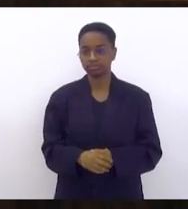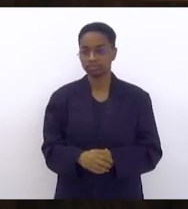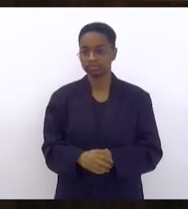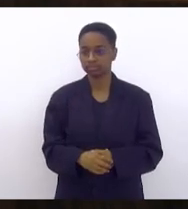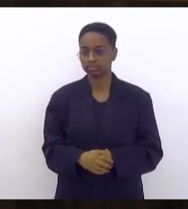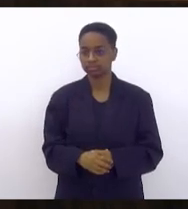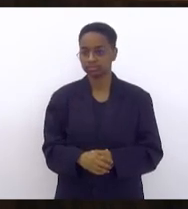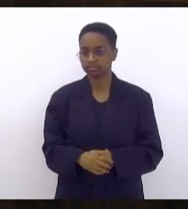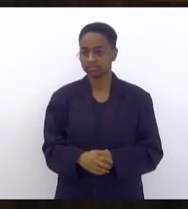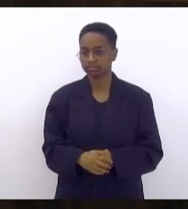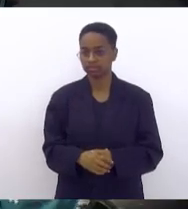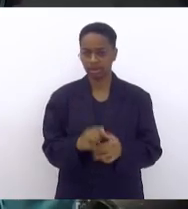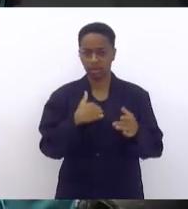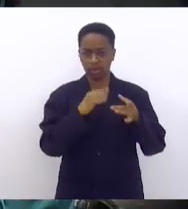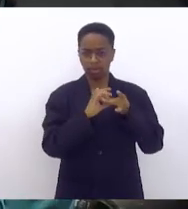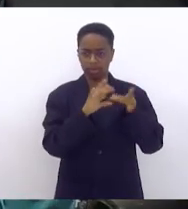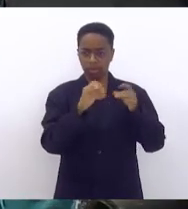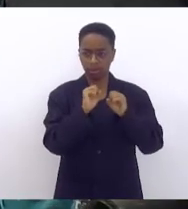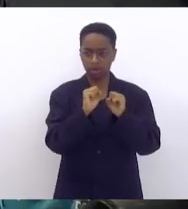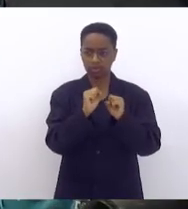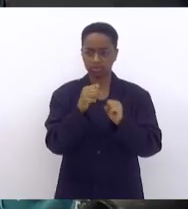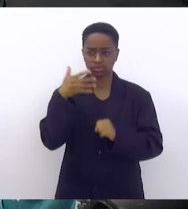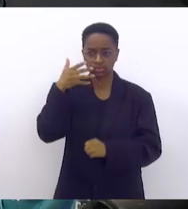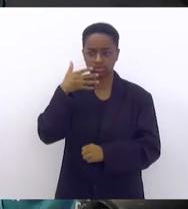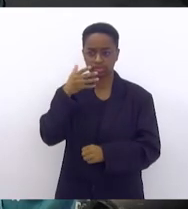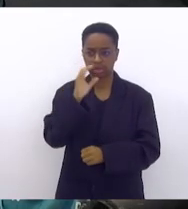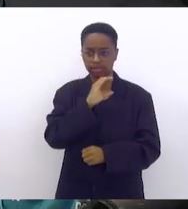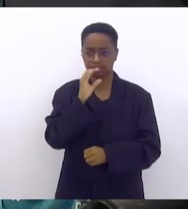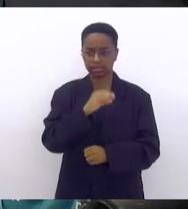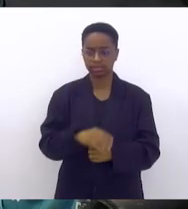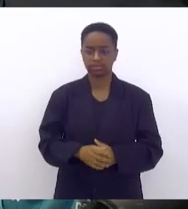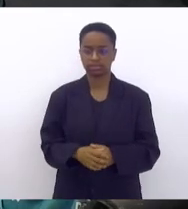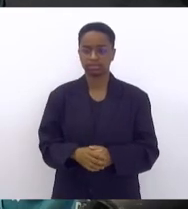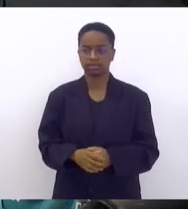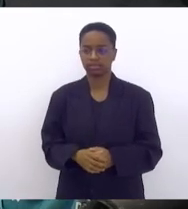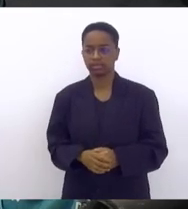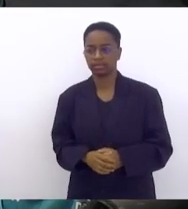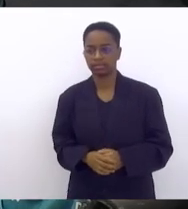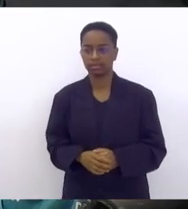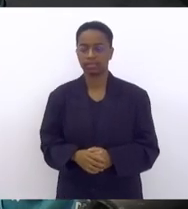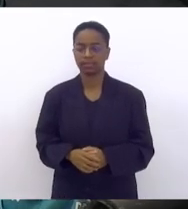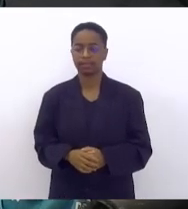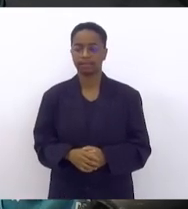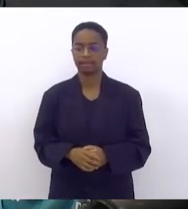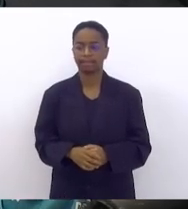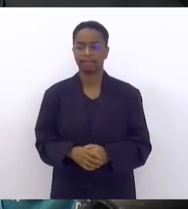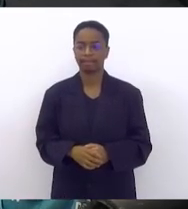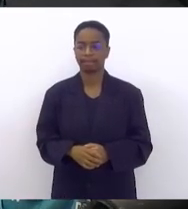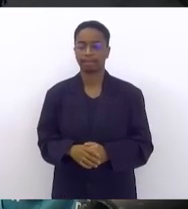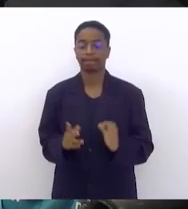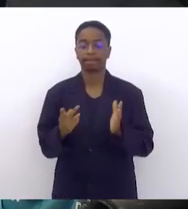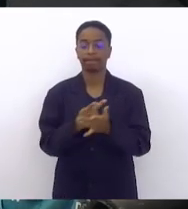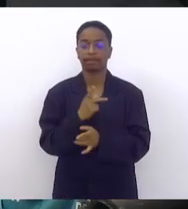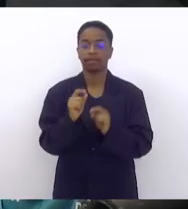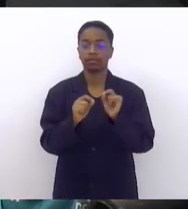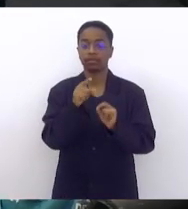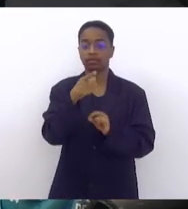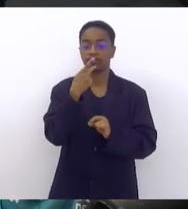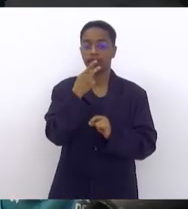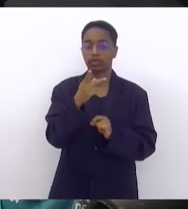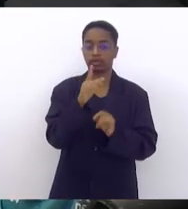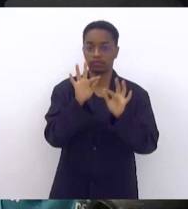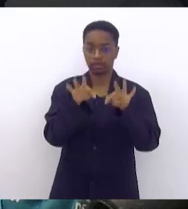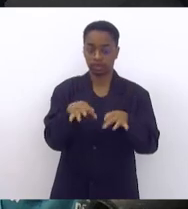André, se me permite só um segundinho. O que acontece? A gente tem que... Isso que o senhor falou ao final é muito